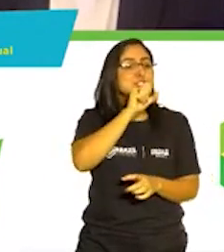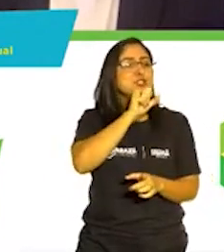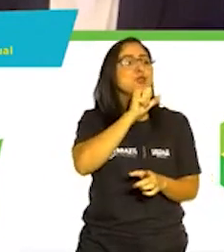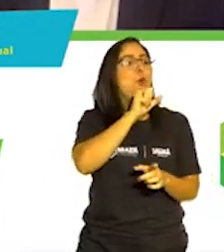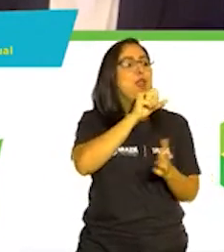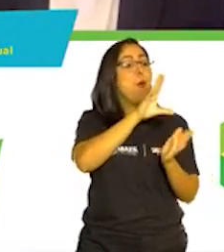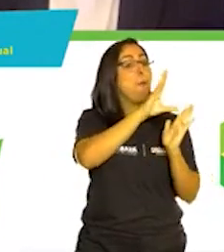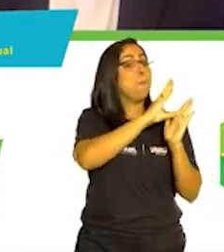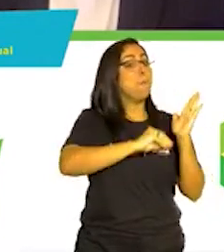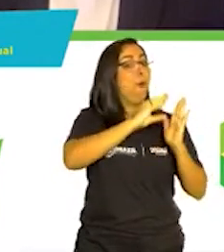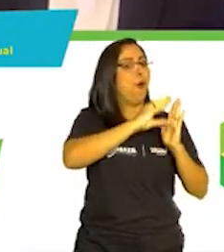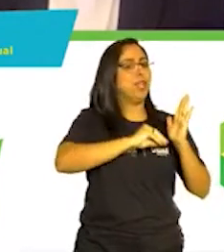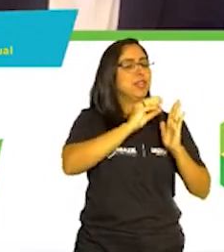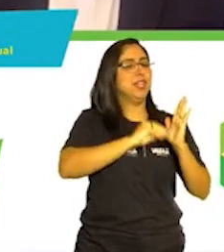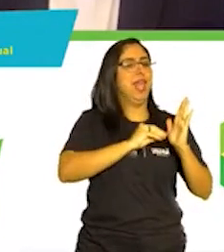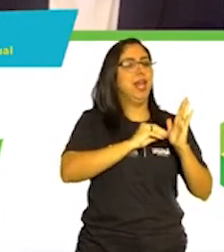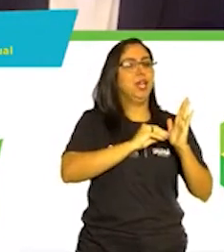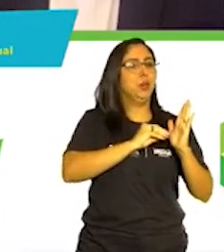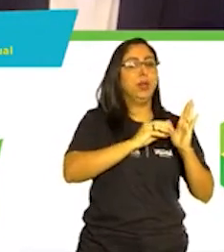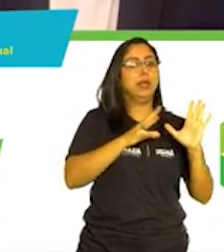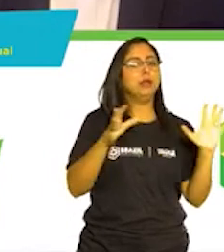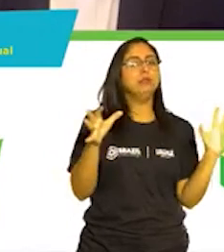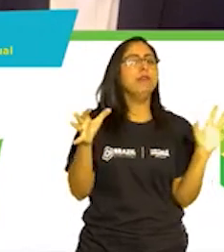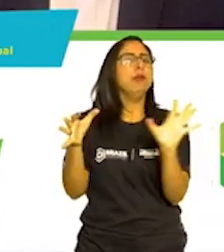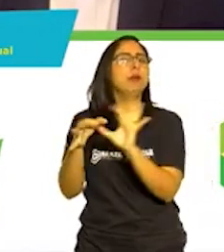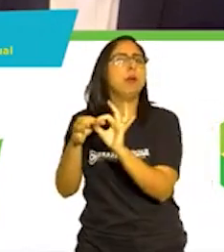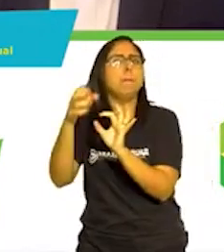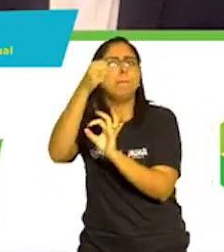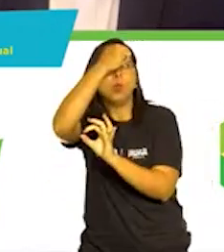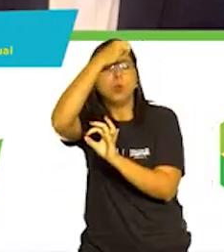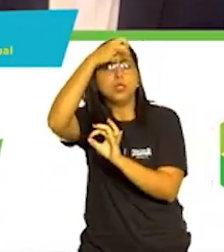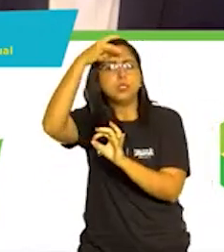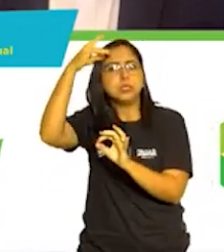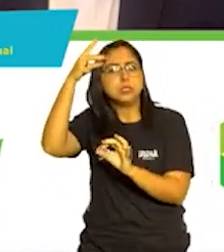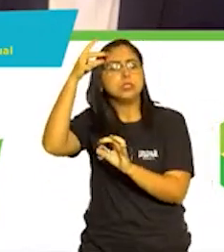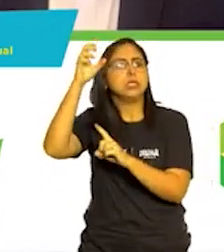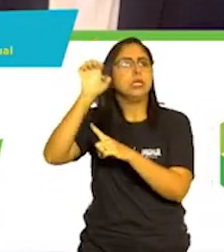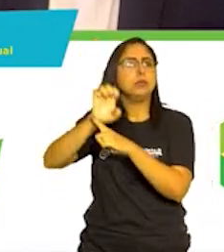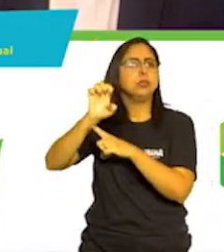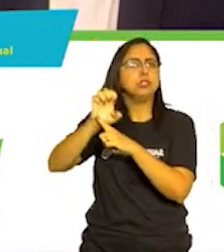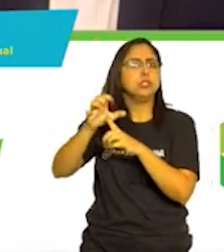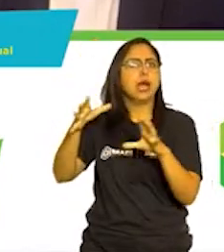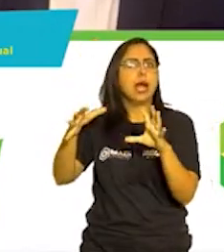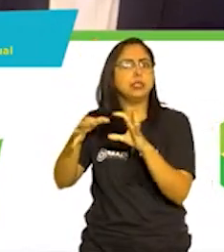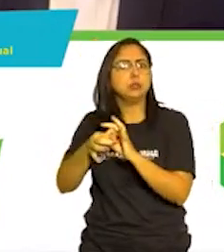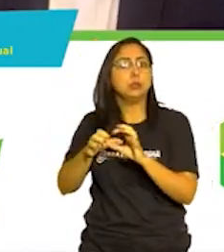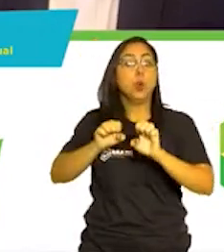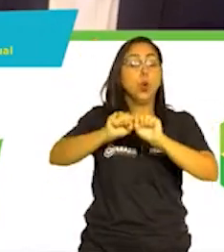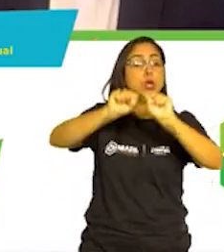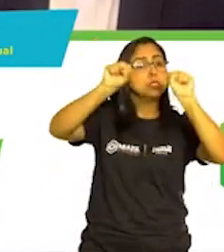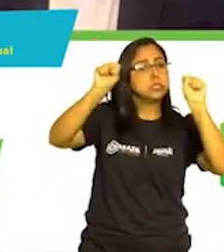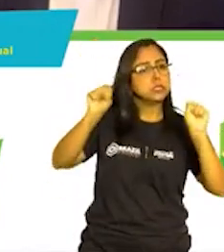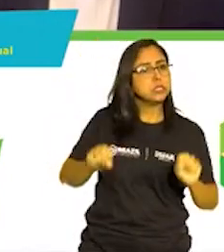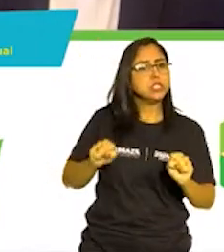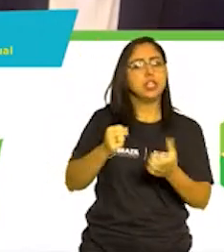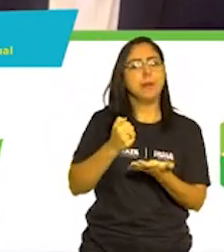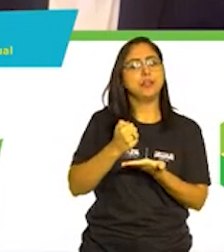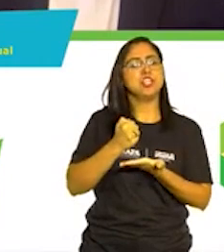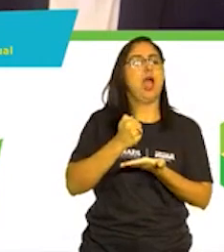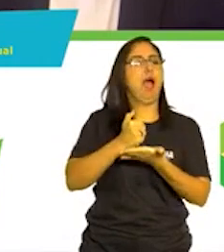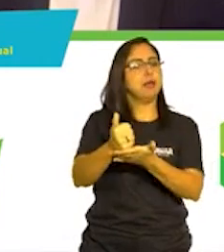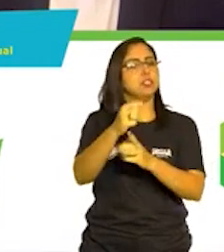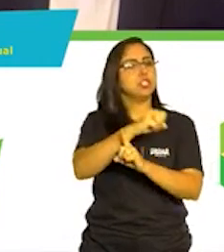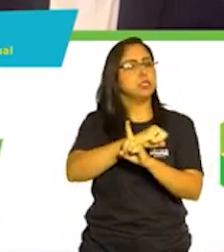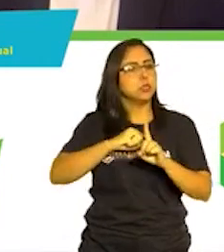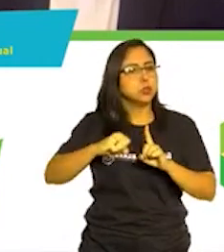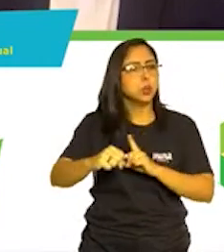estados, municípios, né? Com os entes da federação no pagamento, o sistema de assistência social, os sistemas locais de assistência social